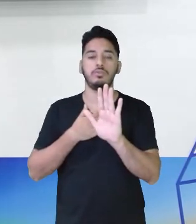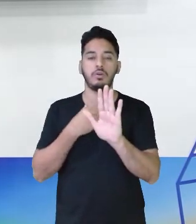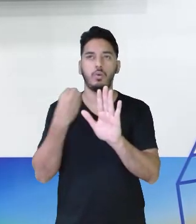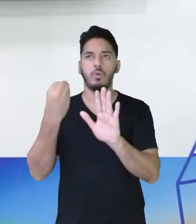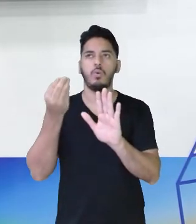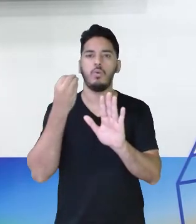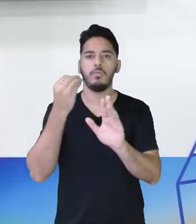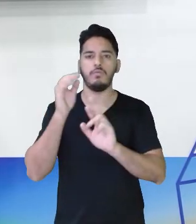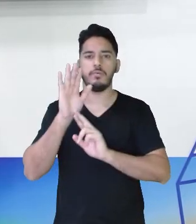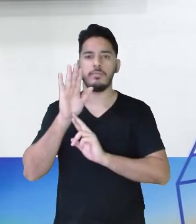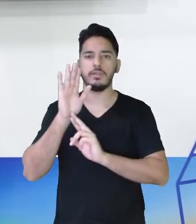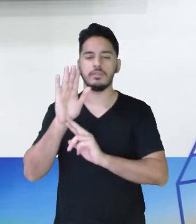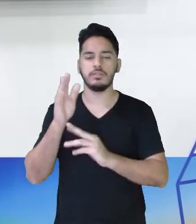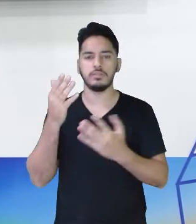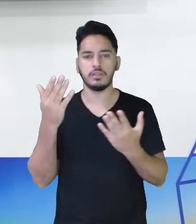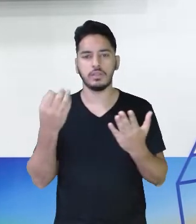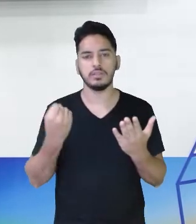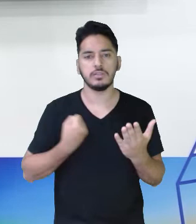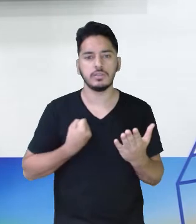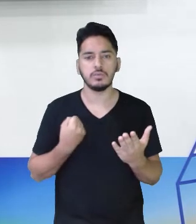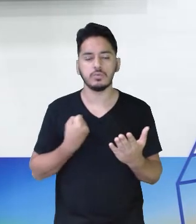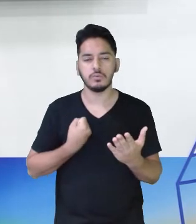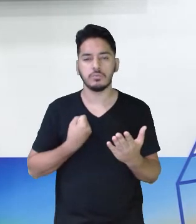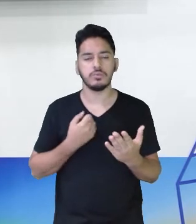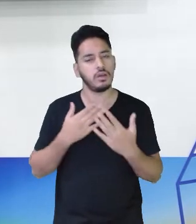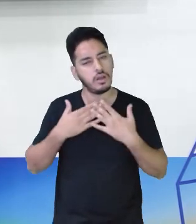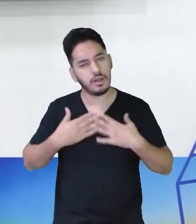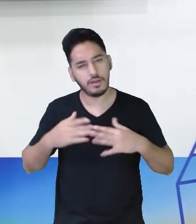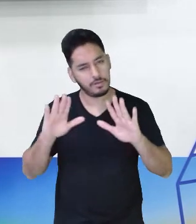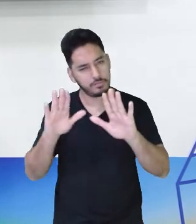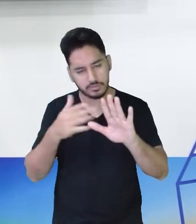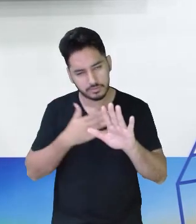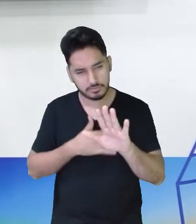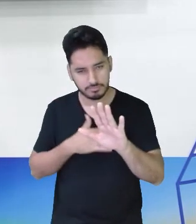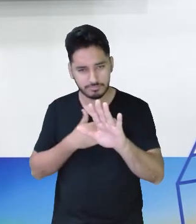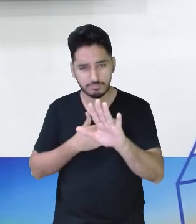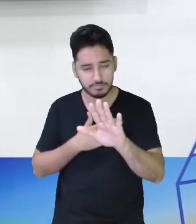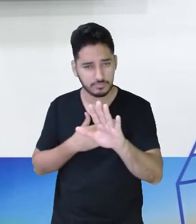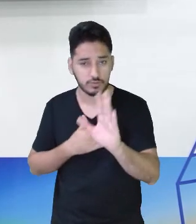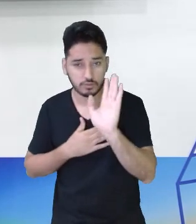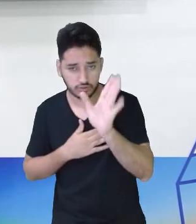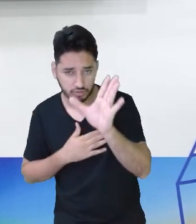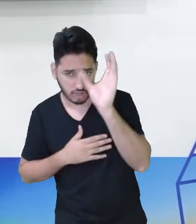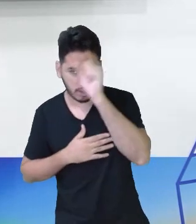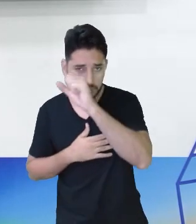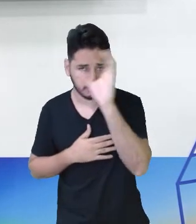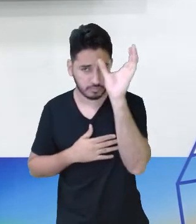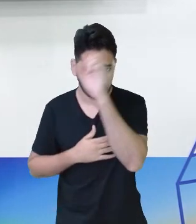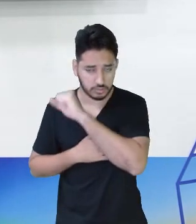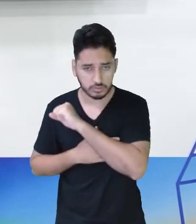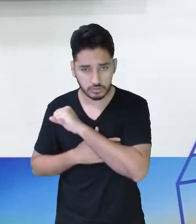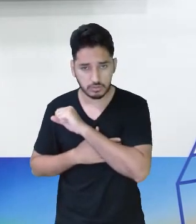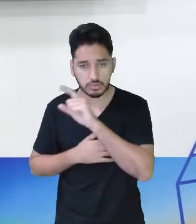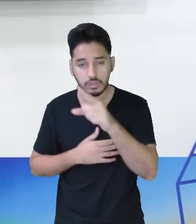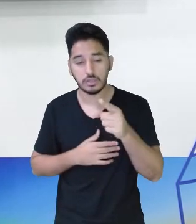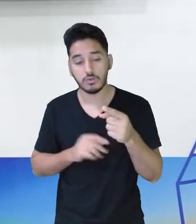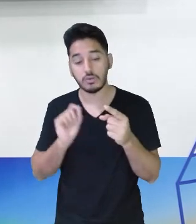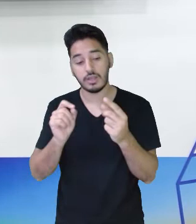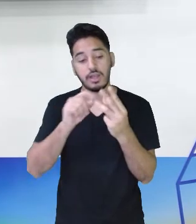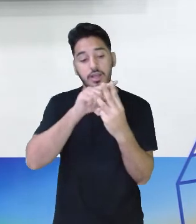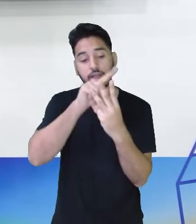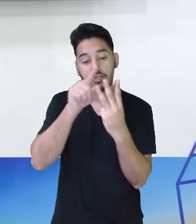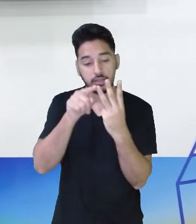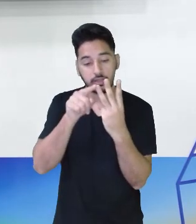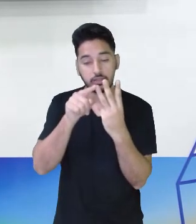eu representaria esse número? Tenha calma, você não já aprendeu que a cada